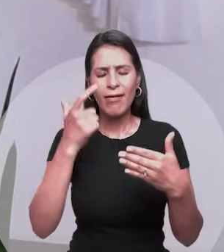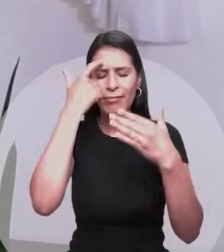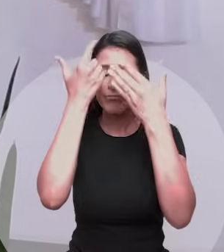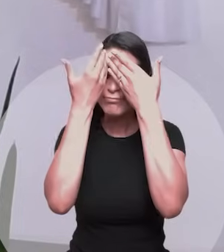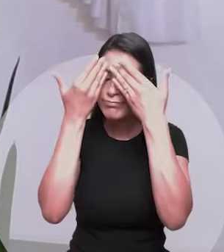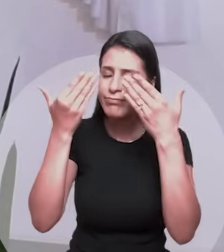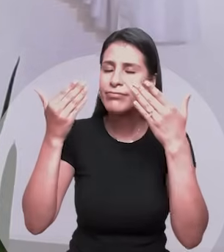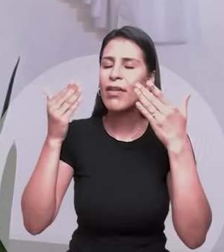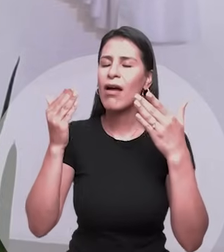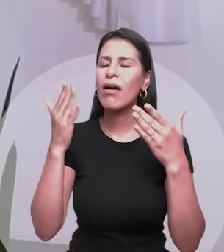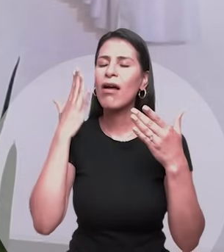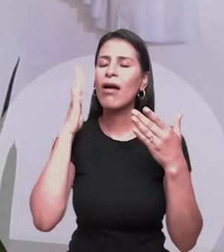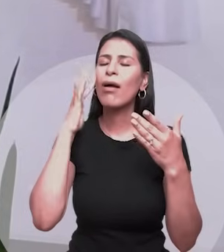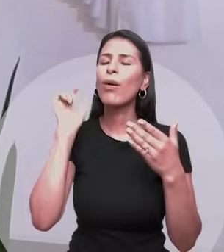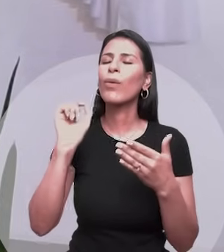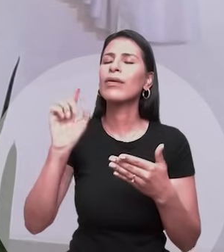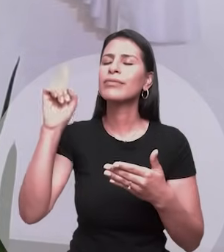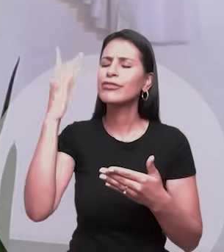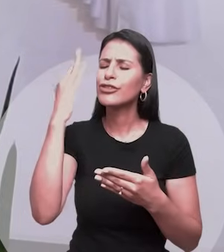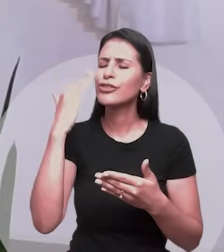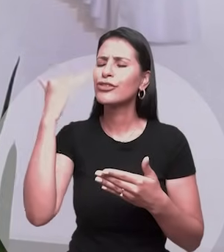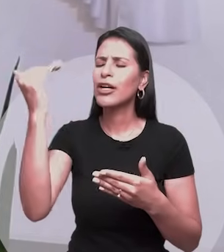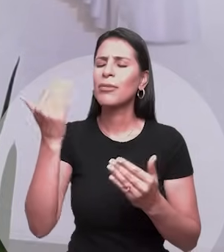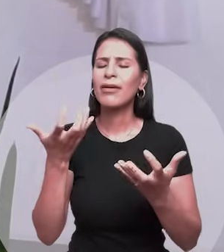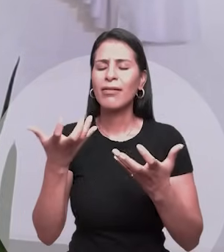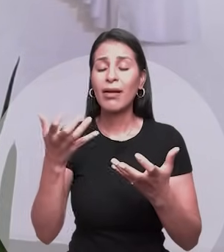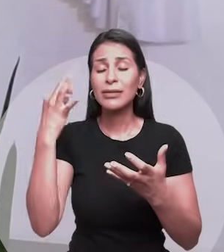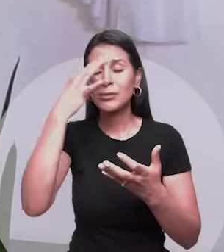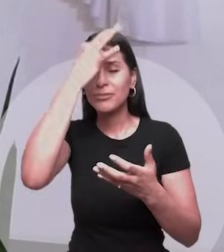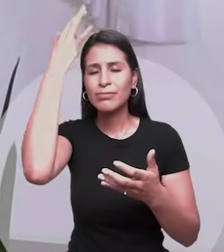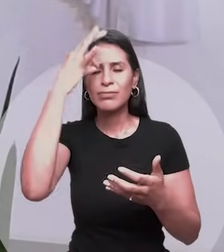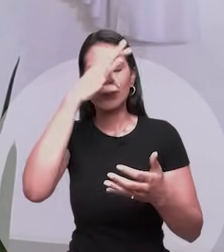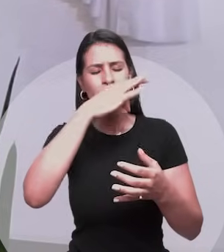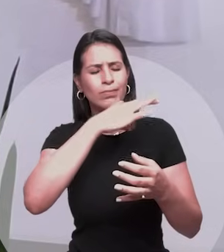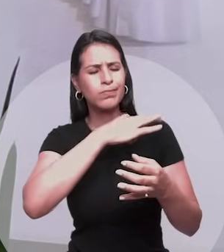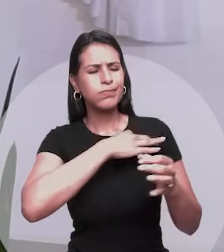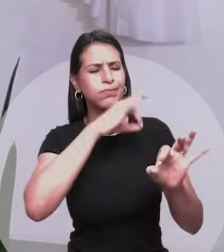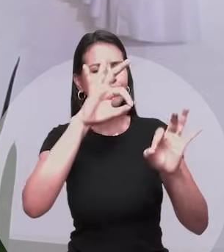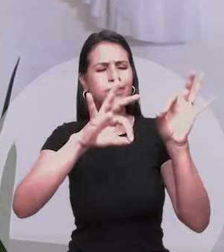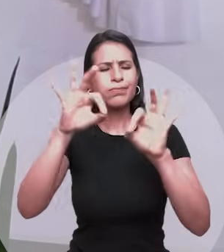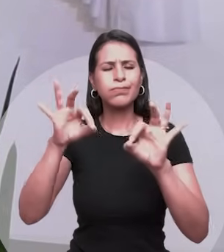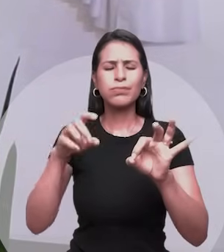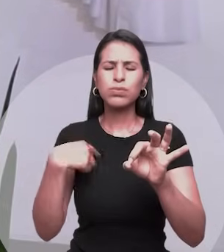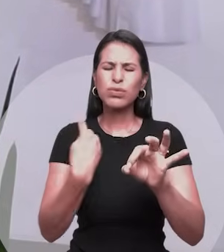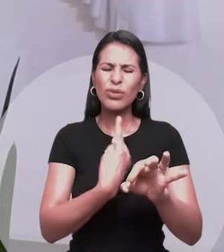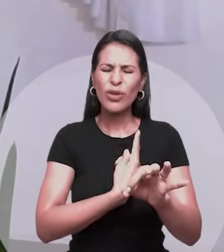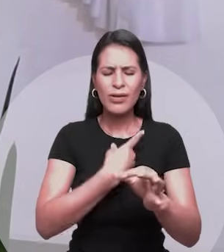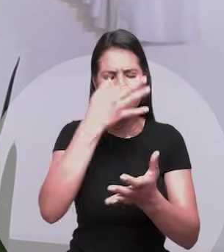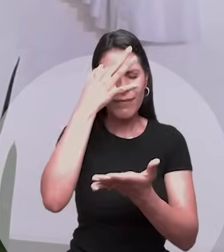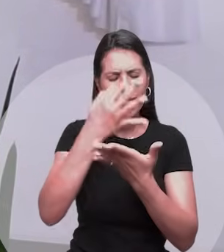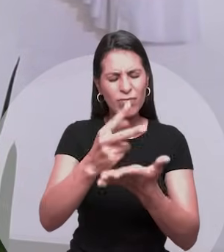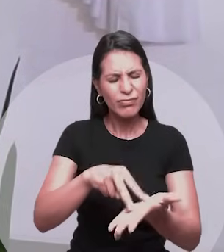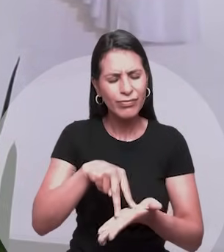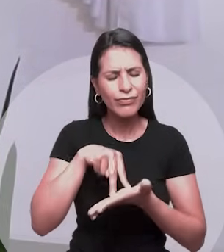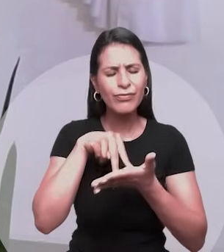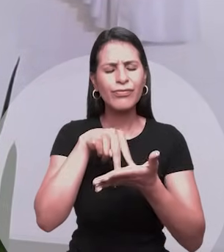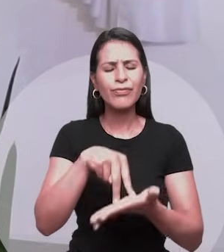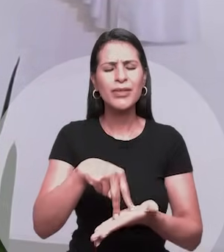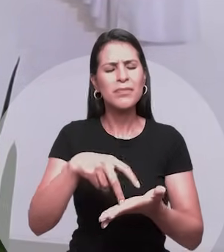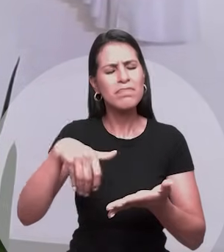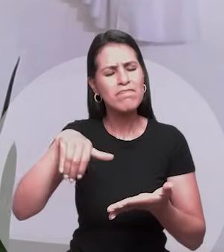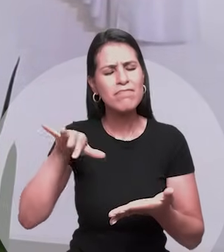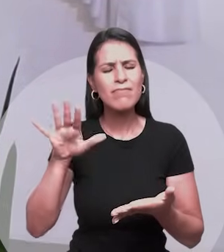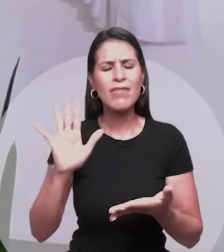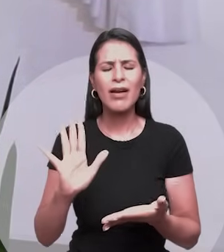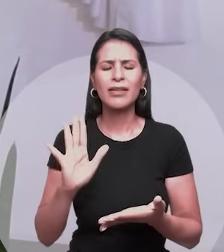o teu chamado. Que o teu Santo Espírito nos envolva e fortaleça a nossa fé, para que possamos cumprir